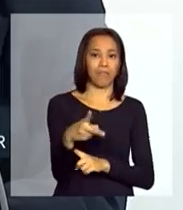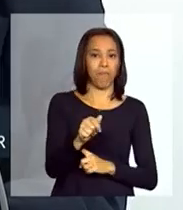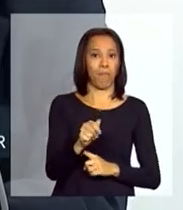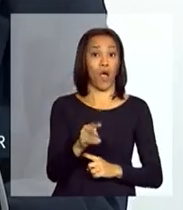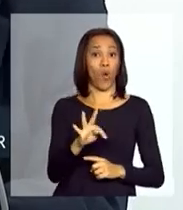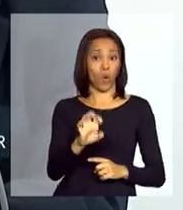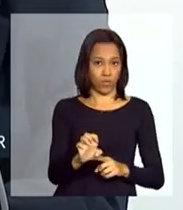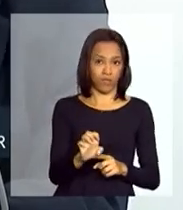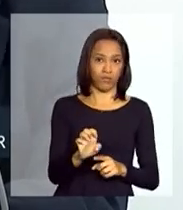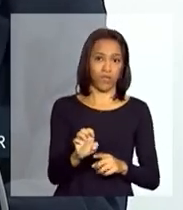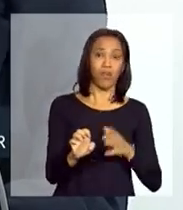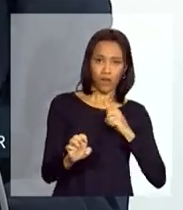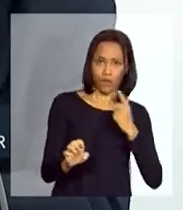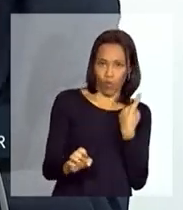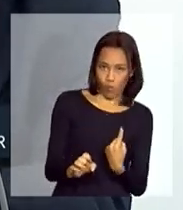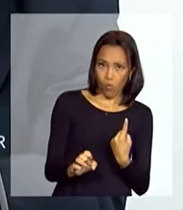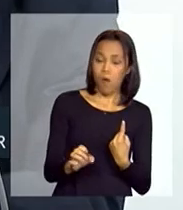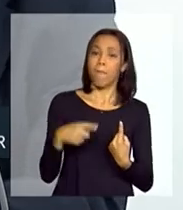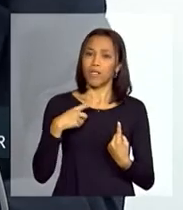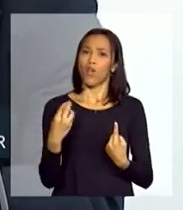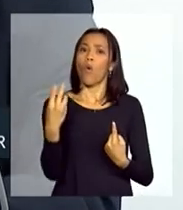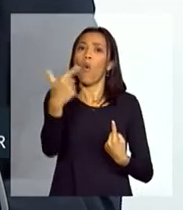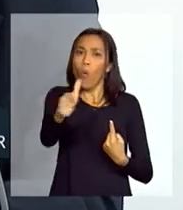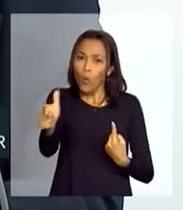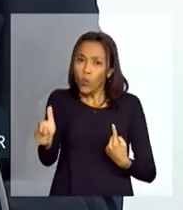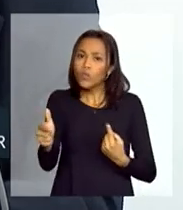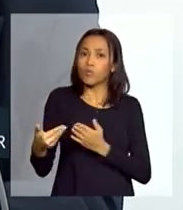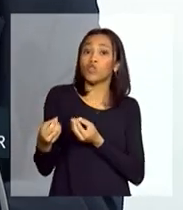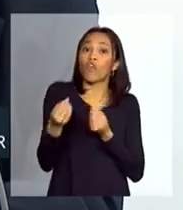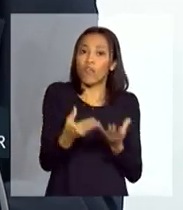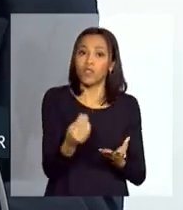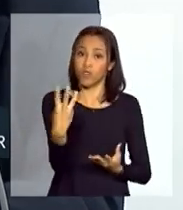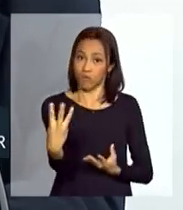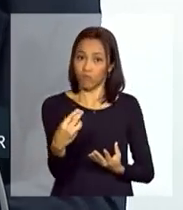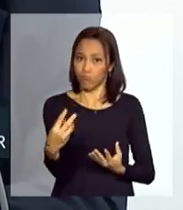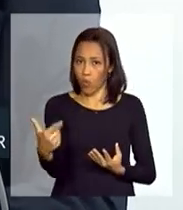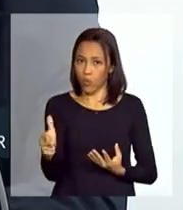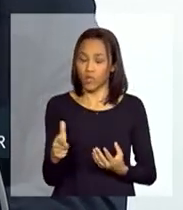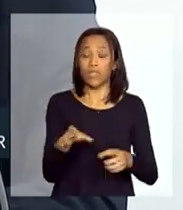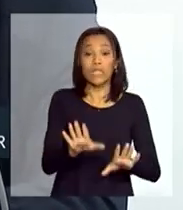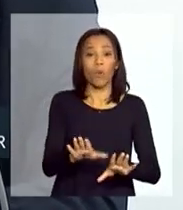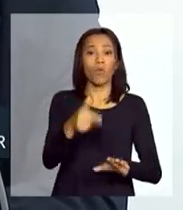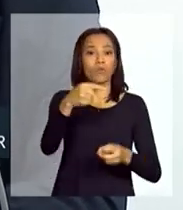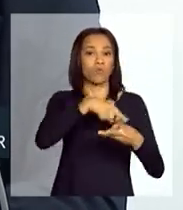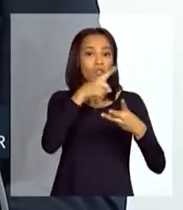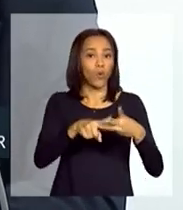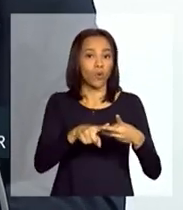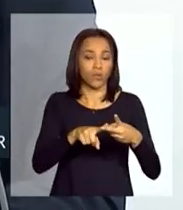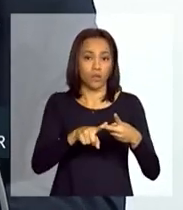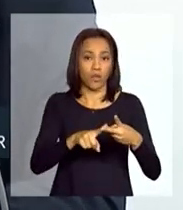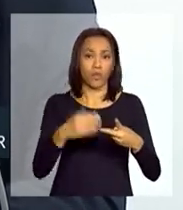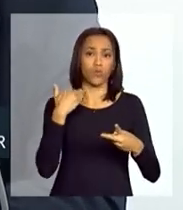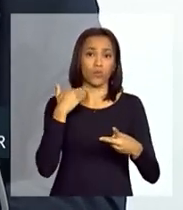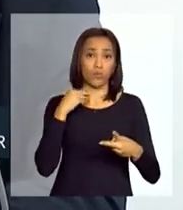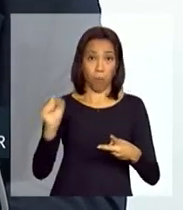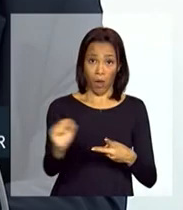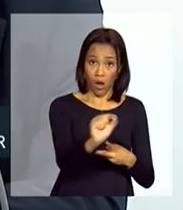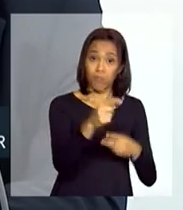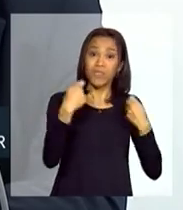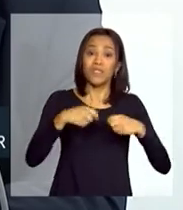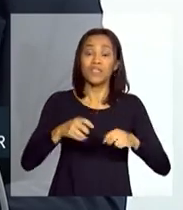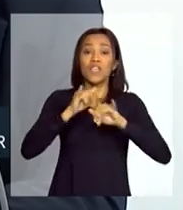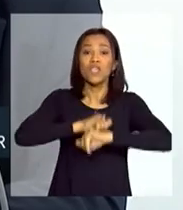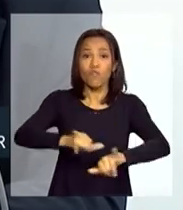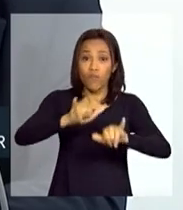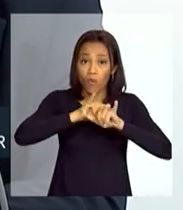que ele já tinha que oferecer ele pode oferecer outros Sim 2 os bancos têm que informar ao cliente na